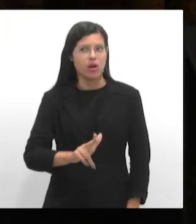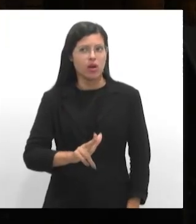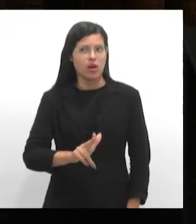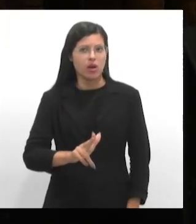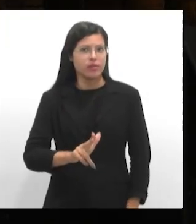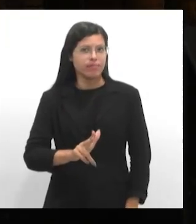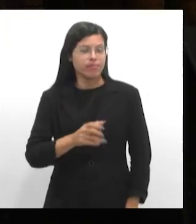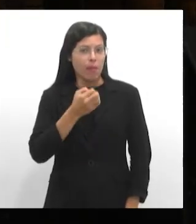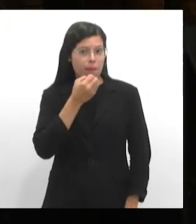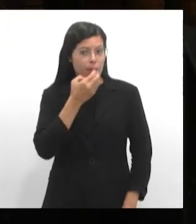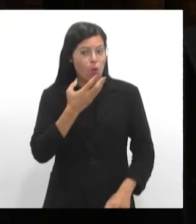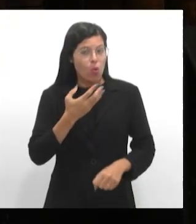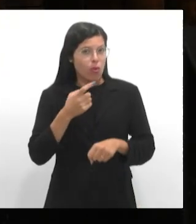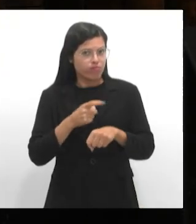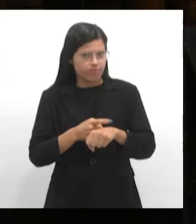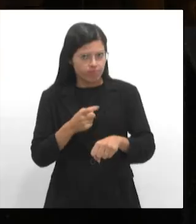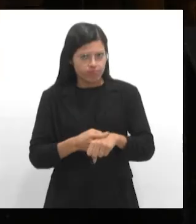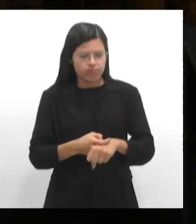consistentes.